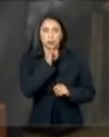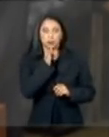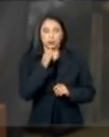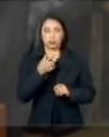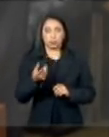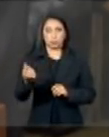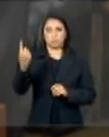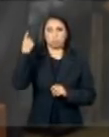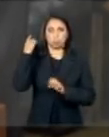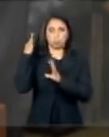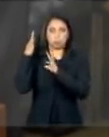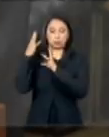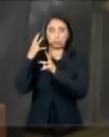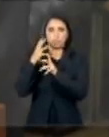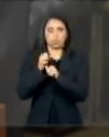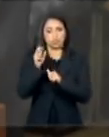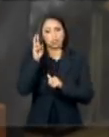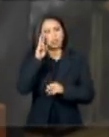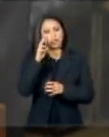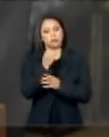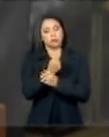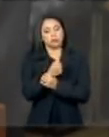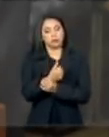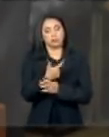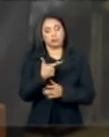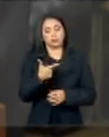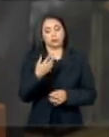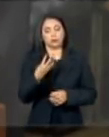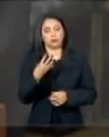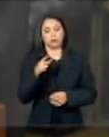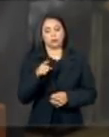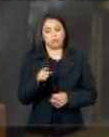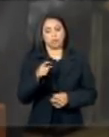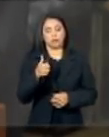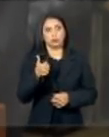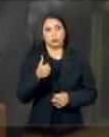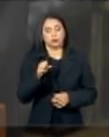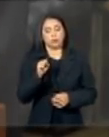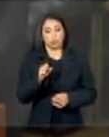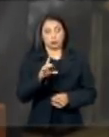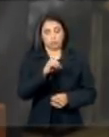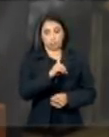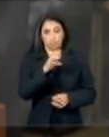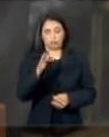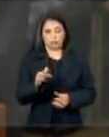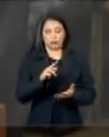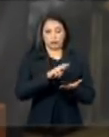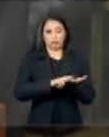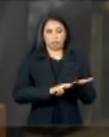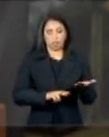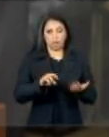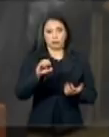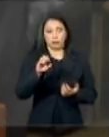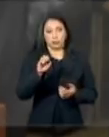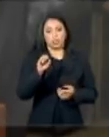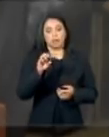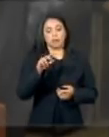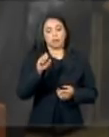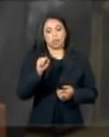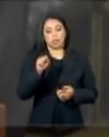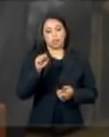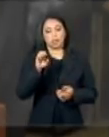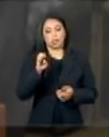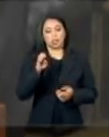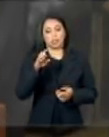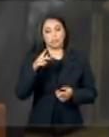recurso em mandado de segurança 24.120 88 do distrito federal em que foi relator o ministro sepúlveda pertence à decisão desde